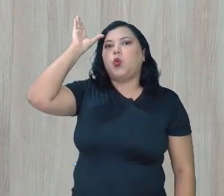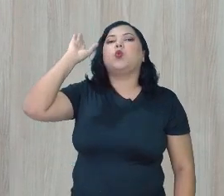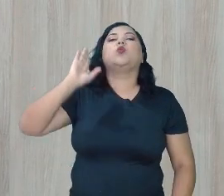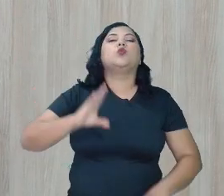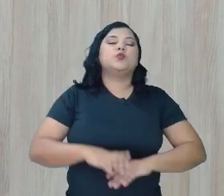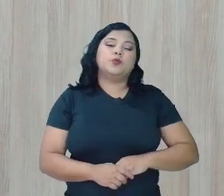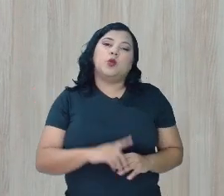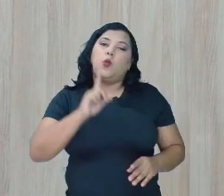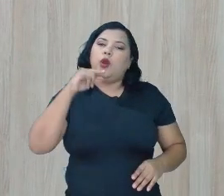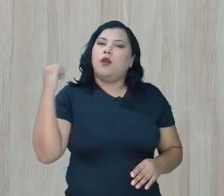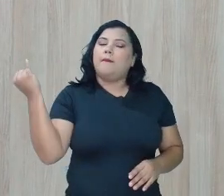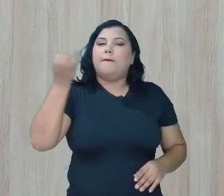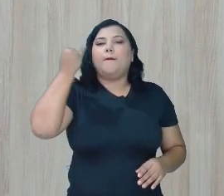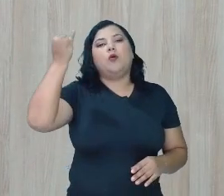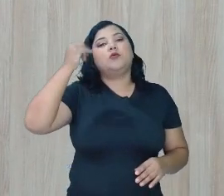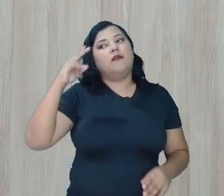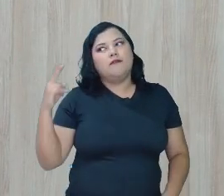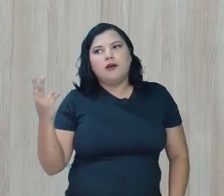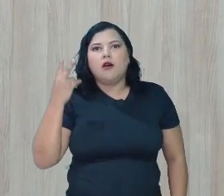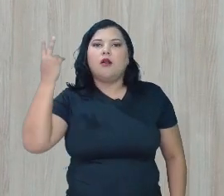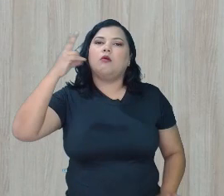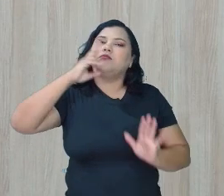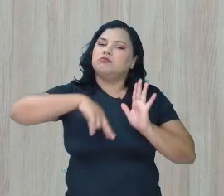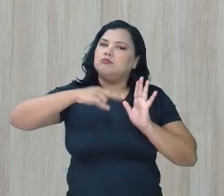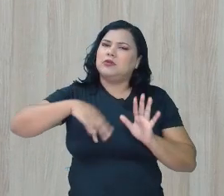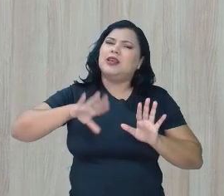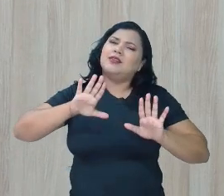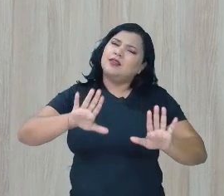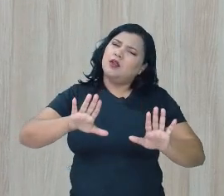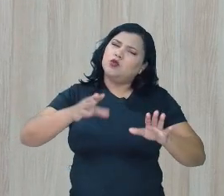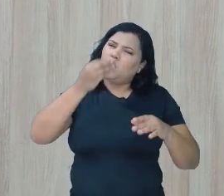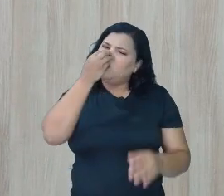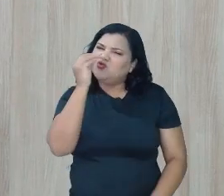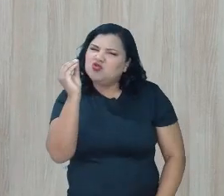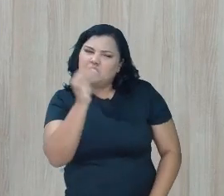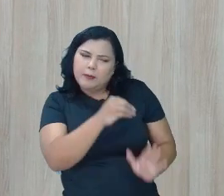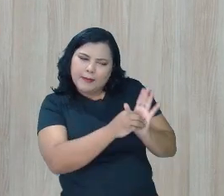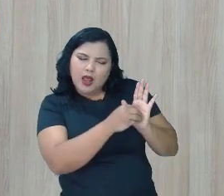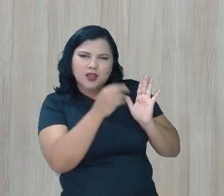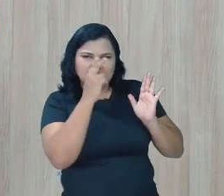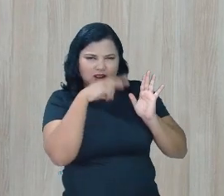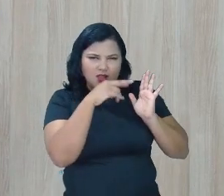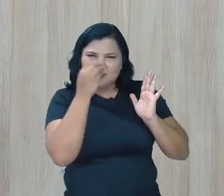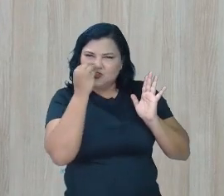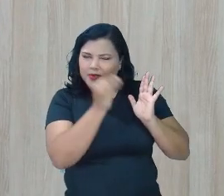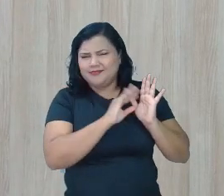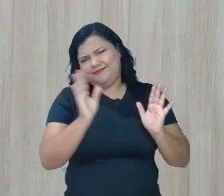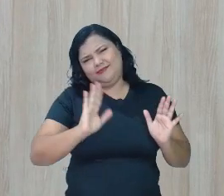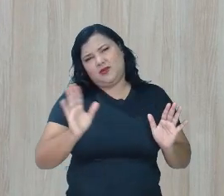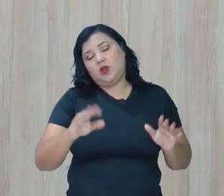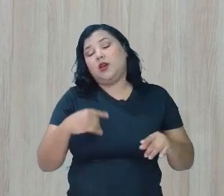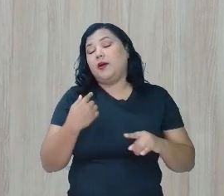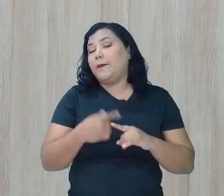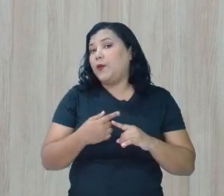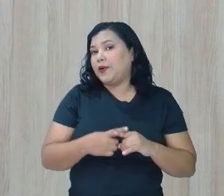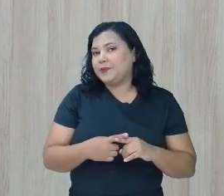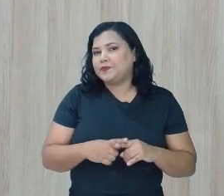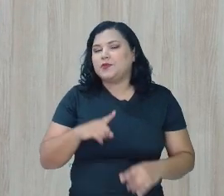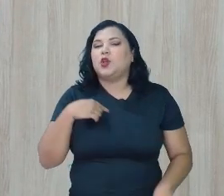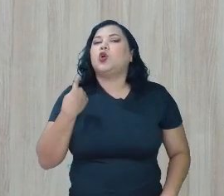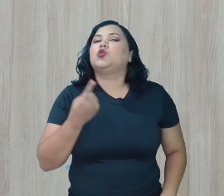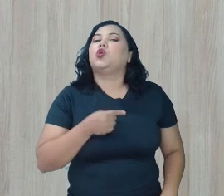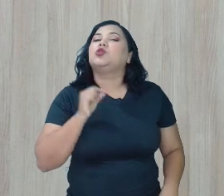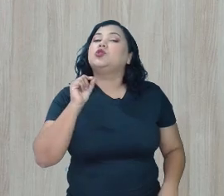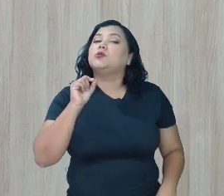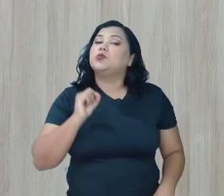importante valorizar a leitura. Então, nunca desperdice a leitura. Sabe por quê? Nós estamos agora trabalhando com vocês que